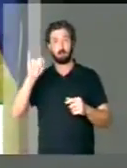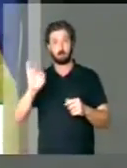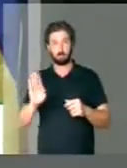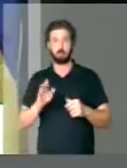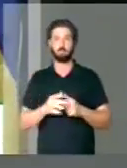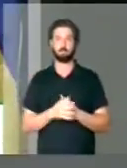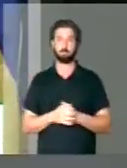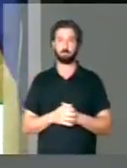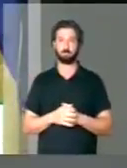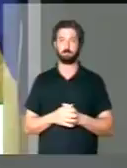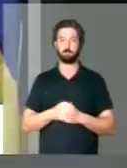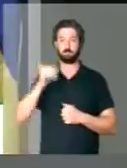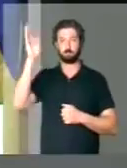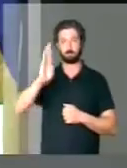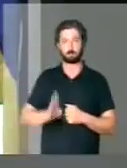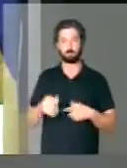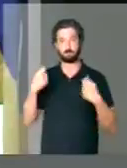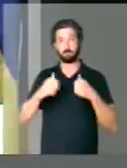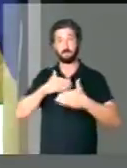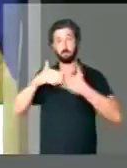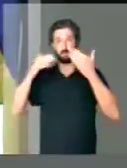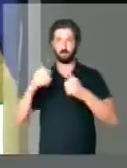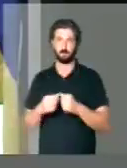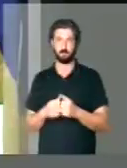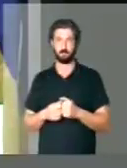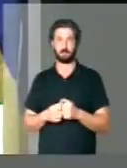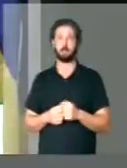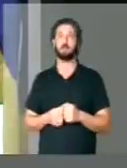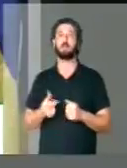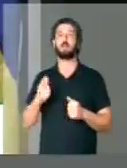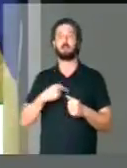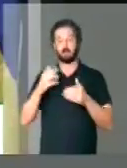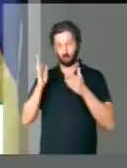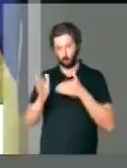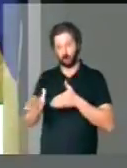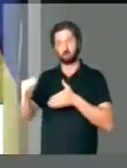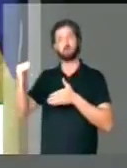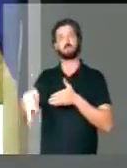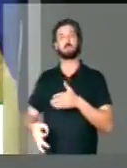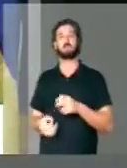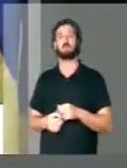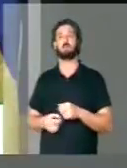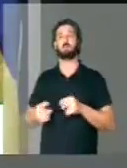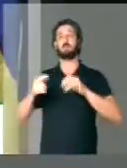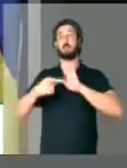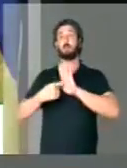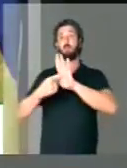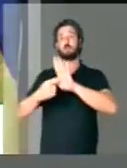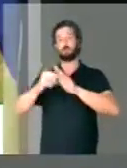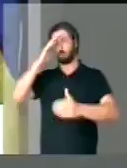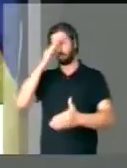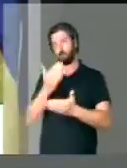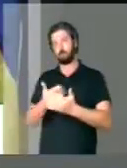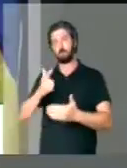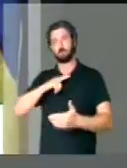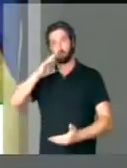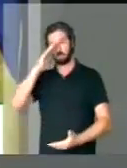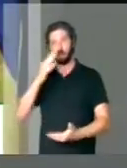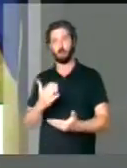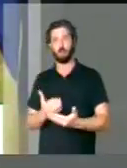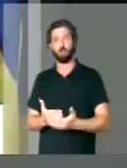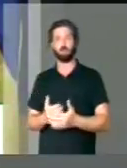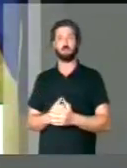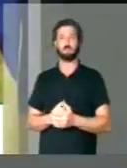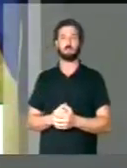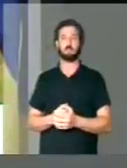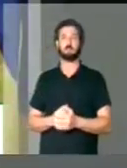nossa carga tributária. O Brasil precisa crescer, está no caminho certo, está transmitindo confiança,